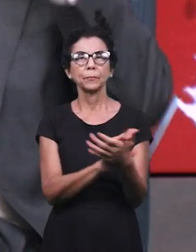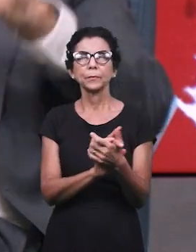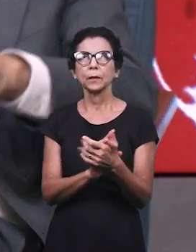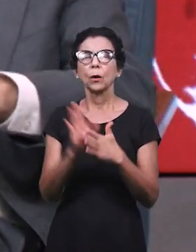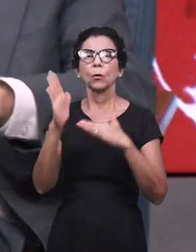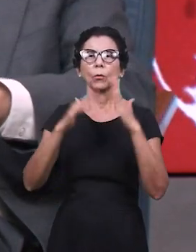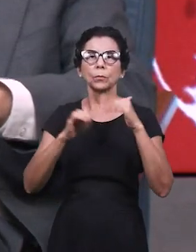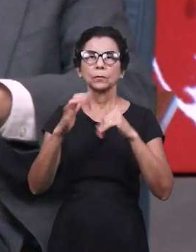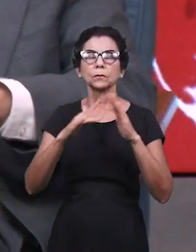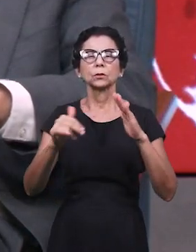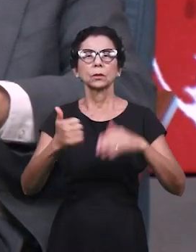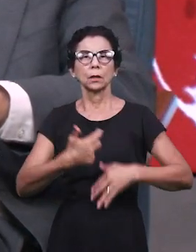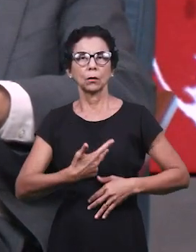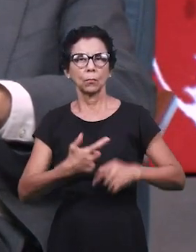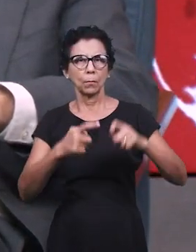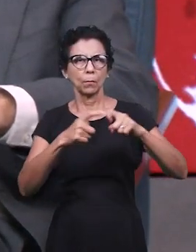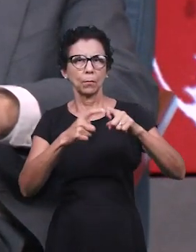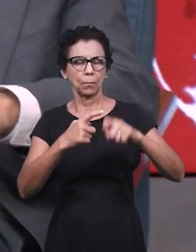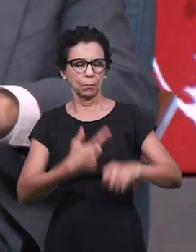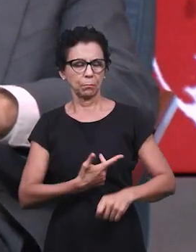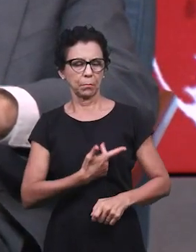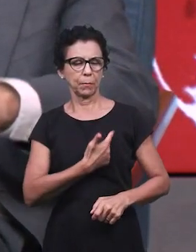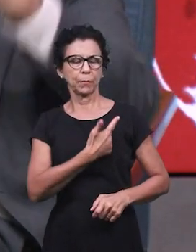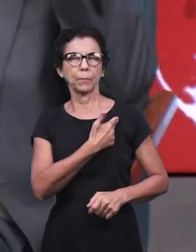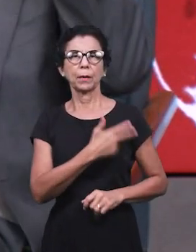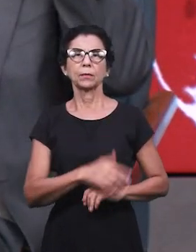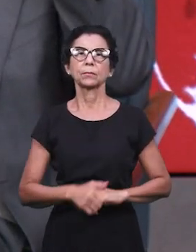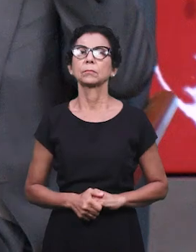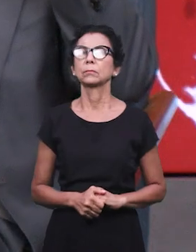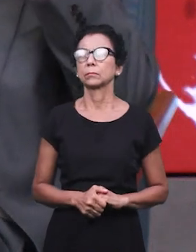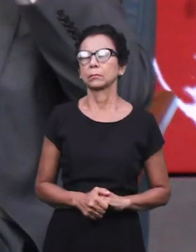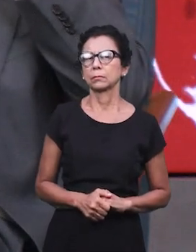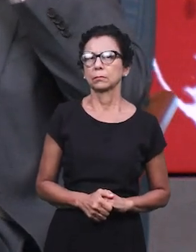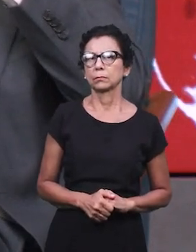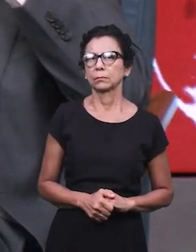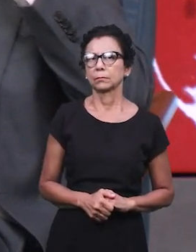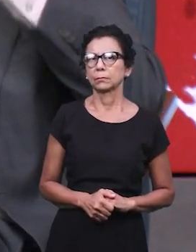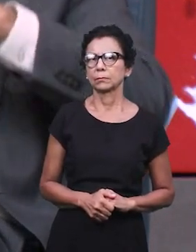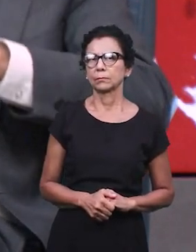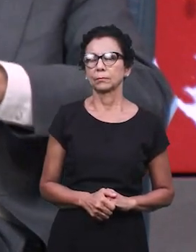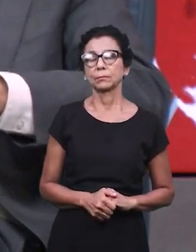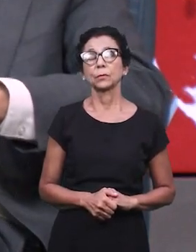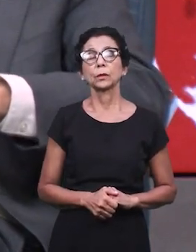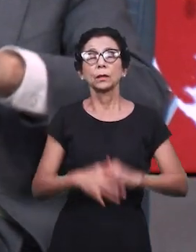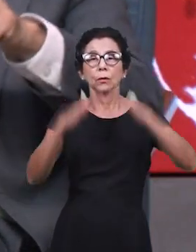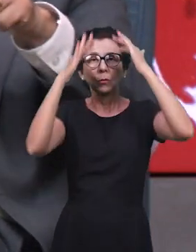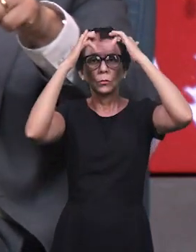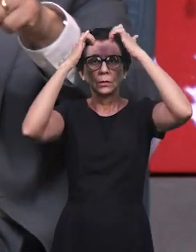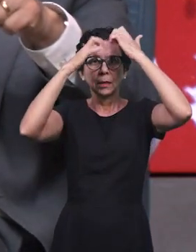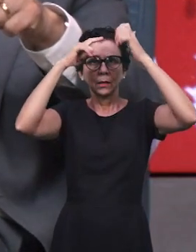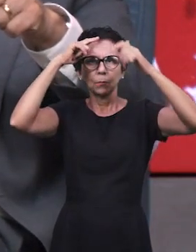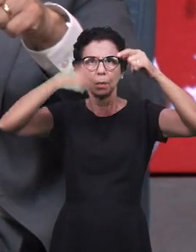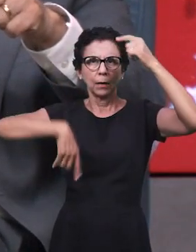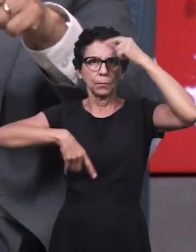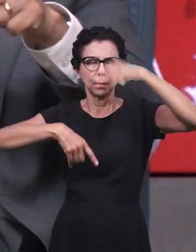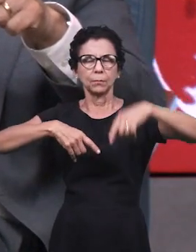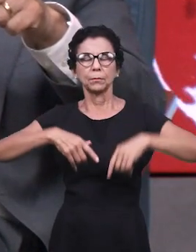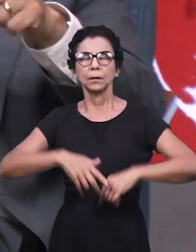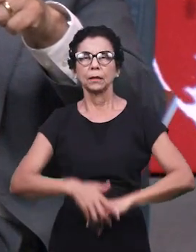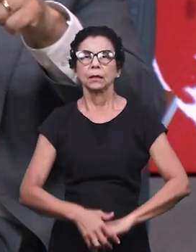é daqui. A mão estava mirrada, mas a cabeça estava boa. Mas a mão estava mirrada. Meus